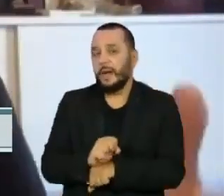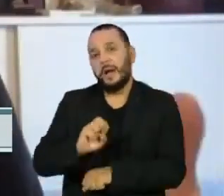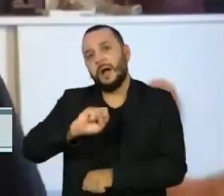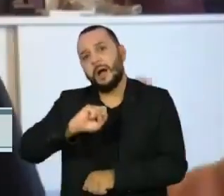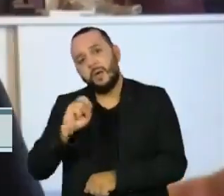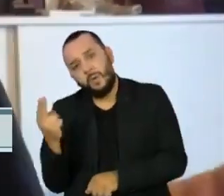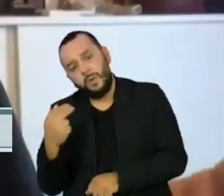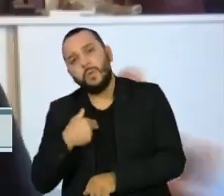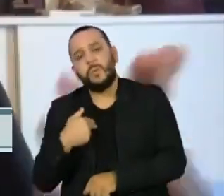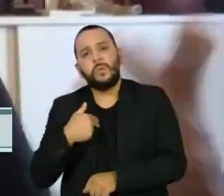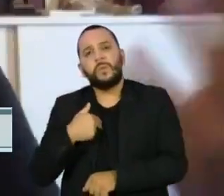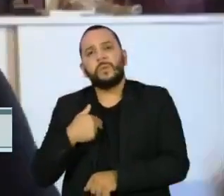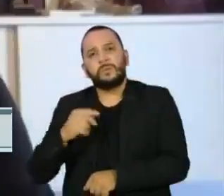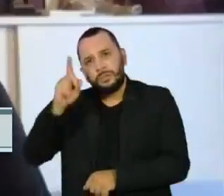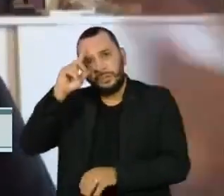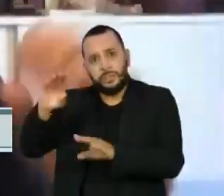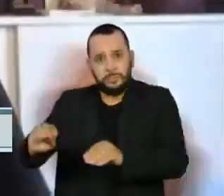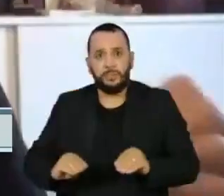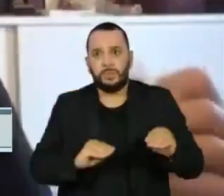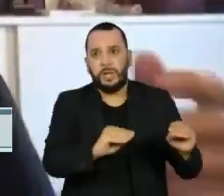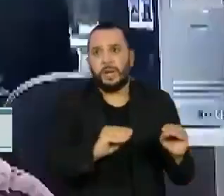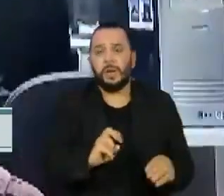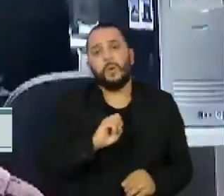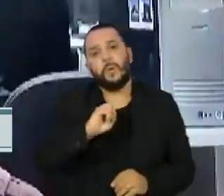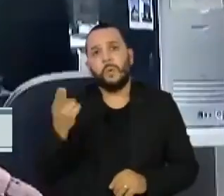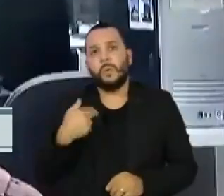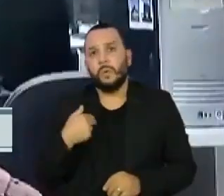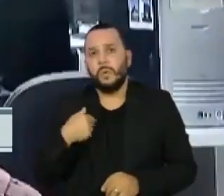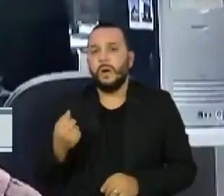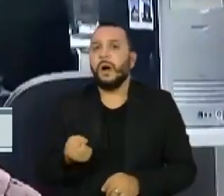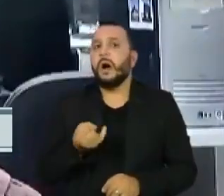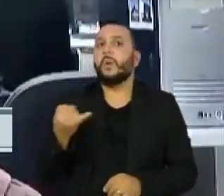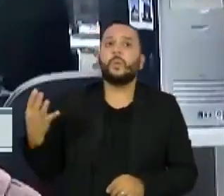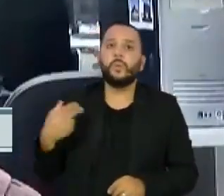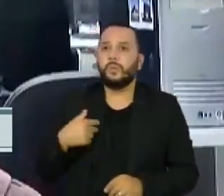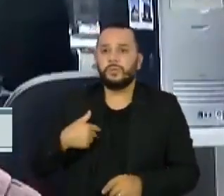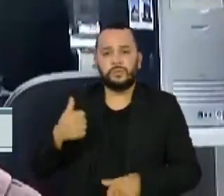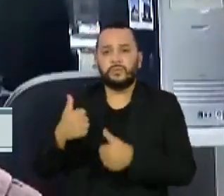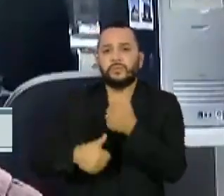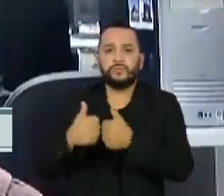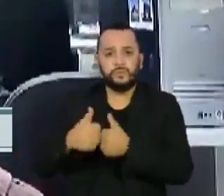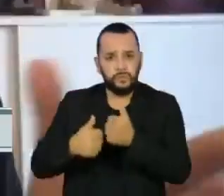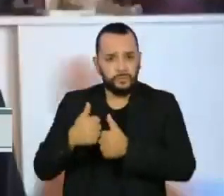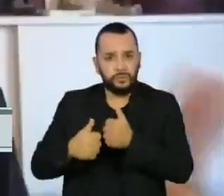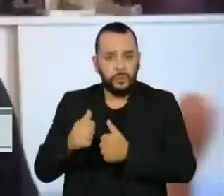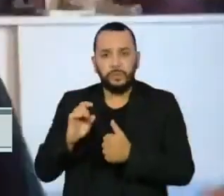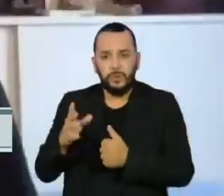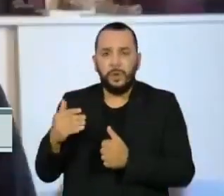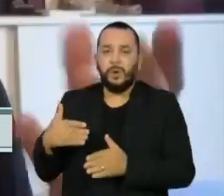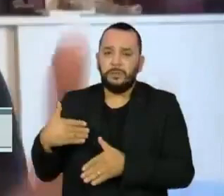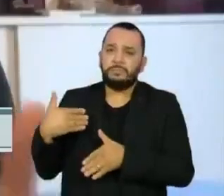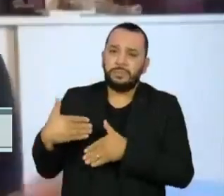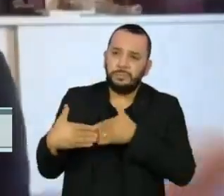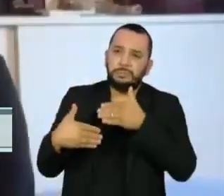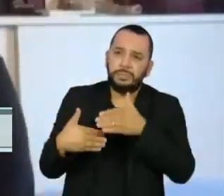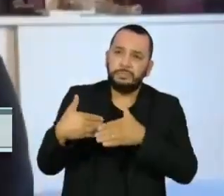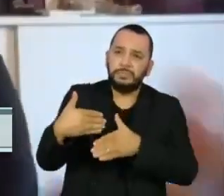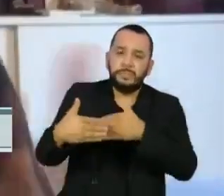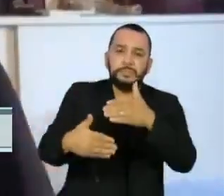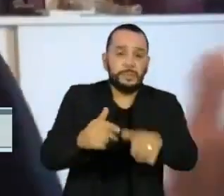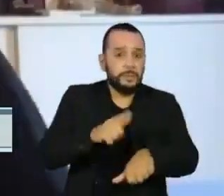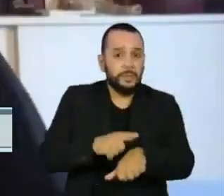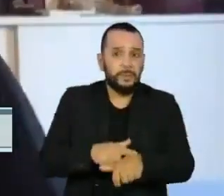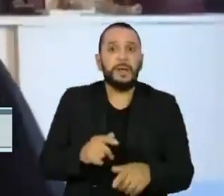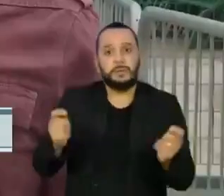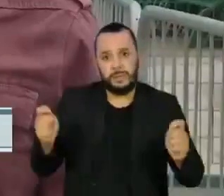mudar, você selecionar, você ir retomando paulatinamente e só priorizando no momento o que dá para fazer